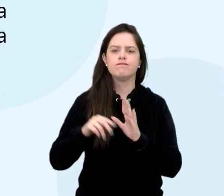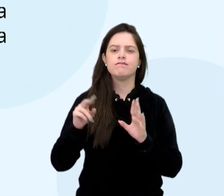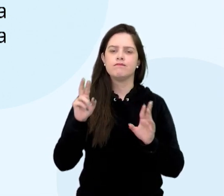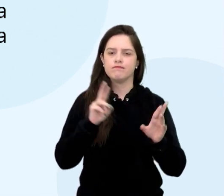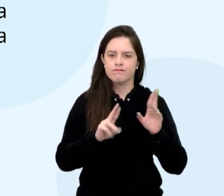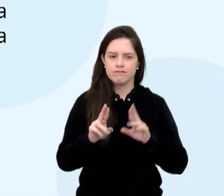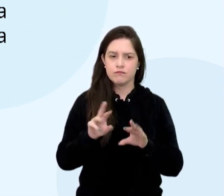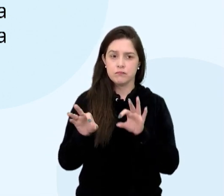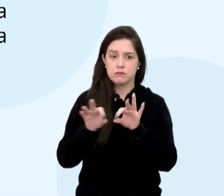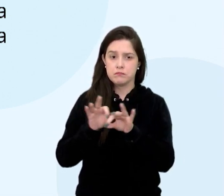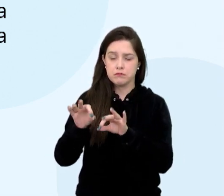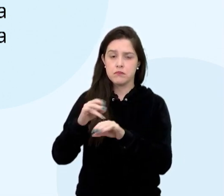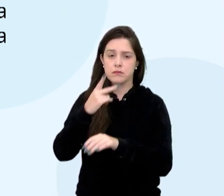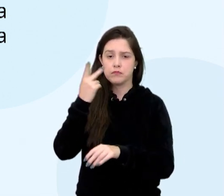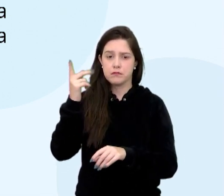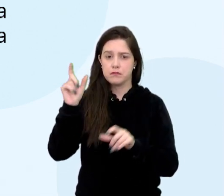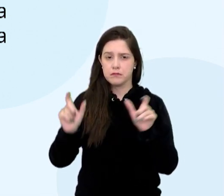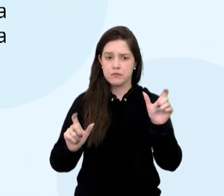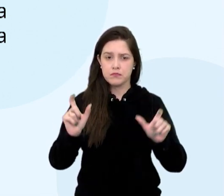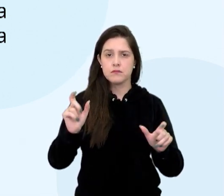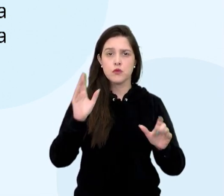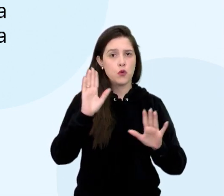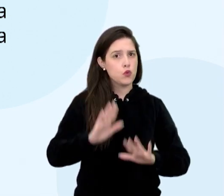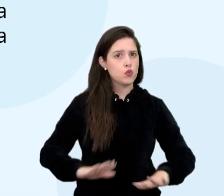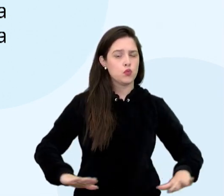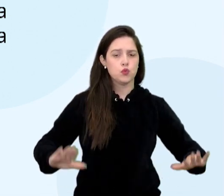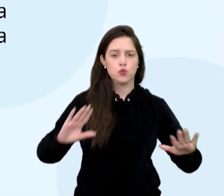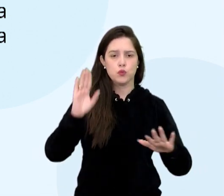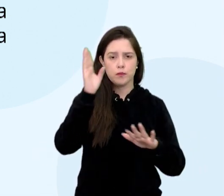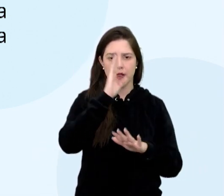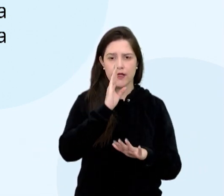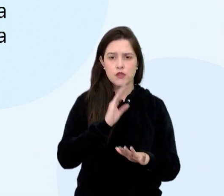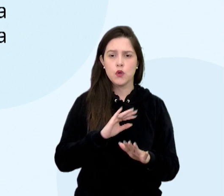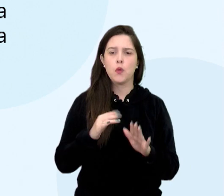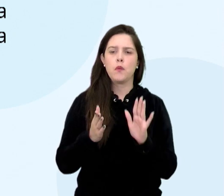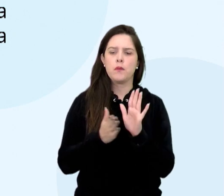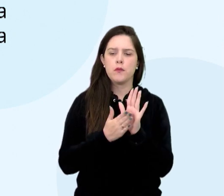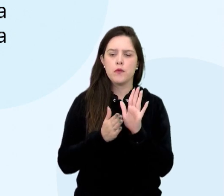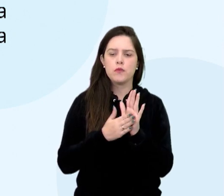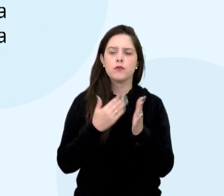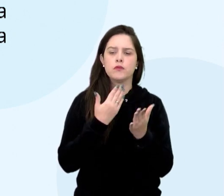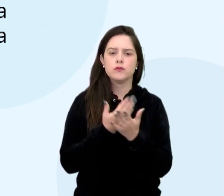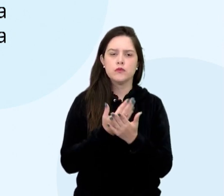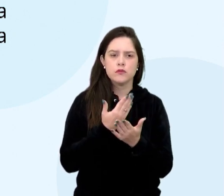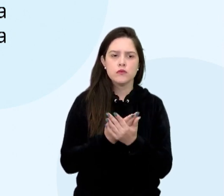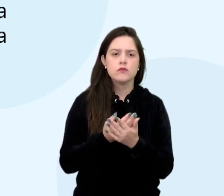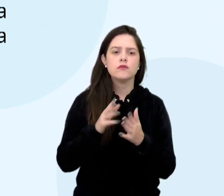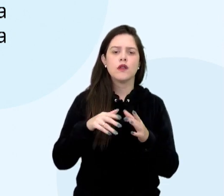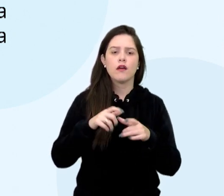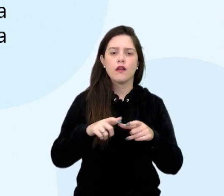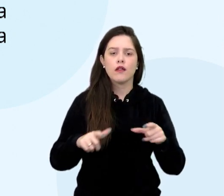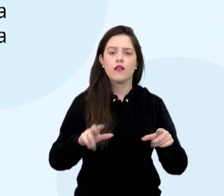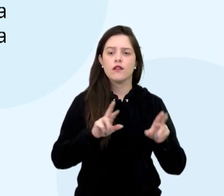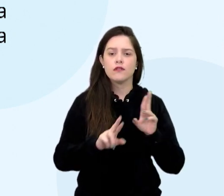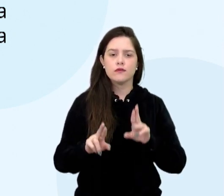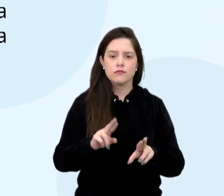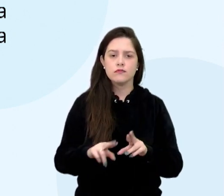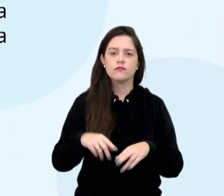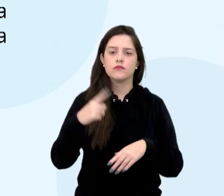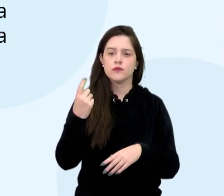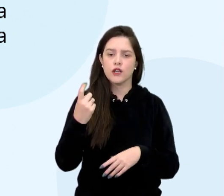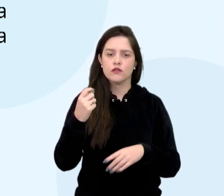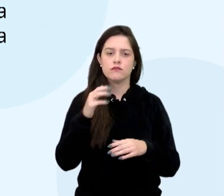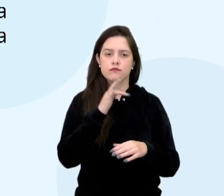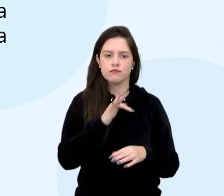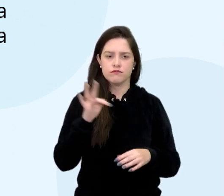atualização das projeções populacionais para o Brasil, proporcionando o estudo das grandes regiões e unidades da federação,